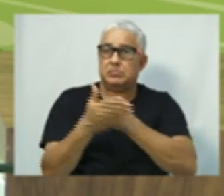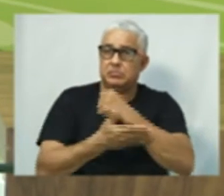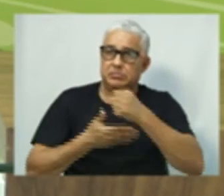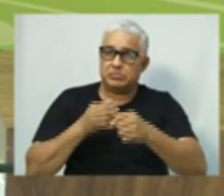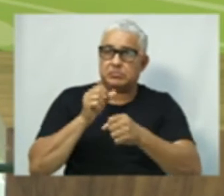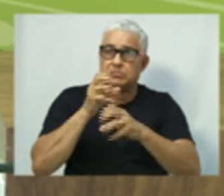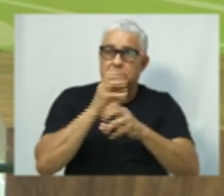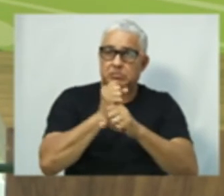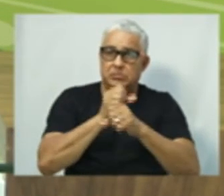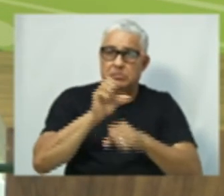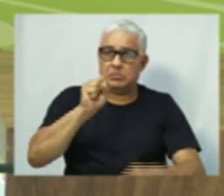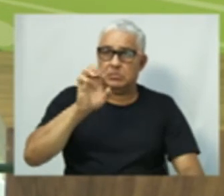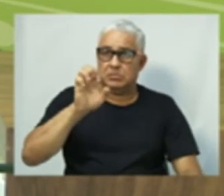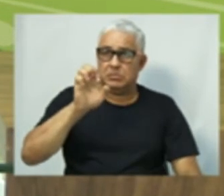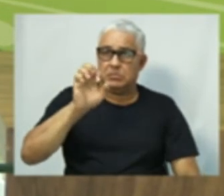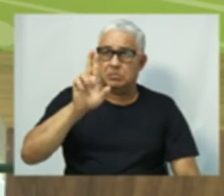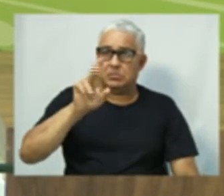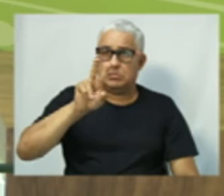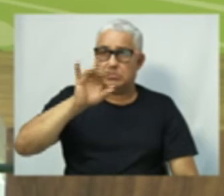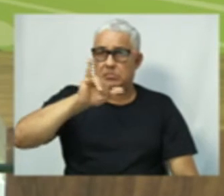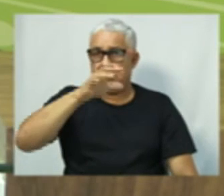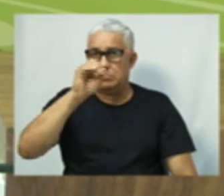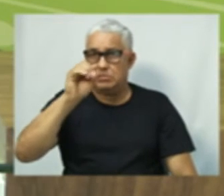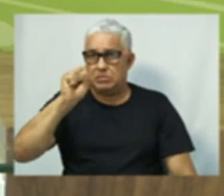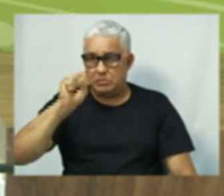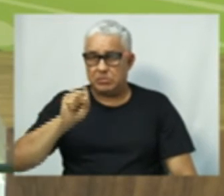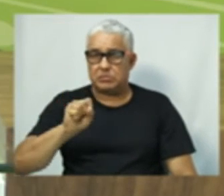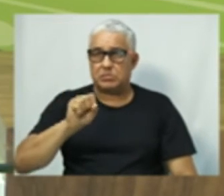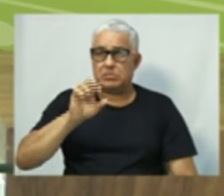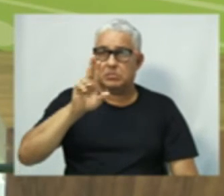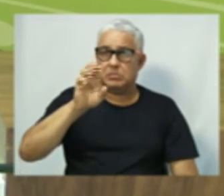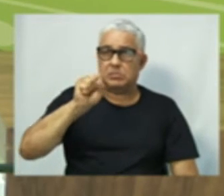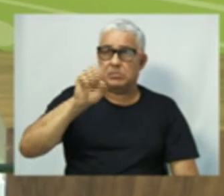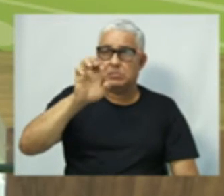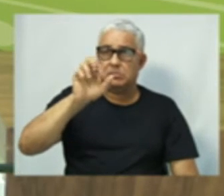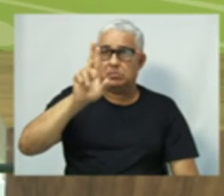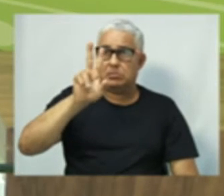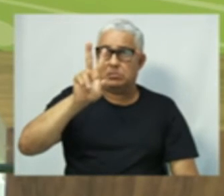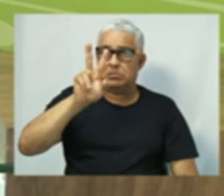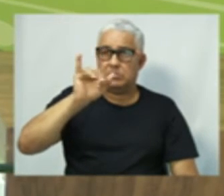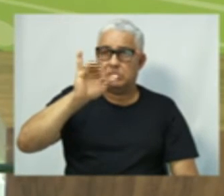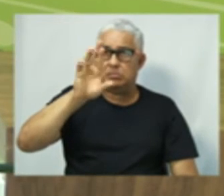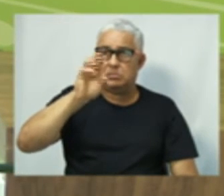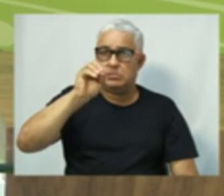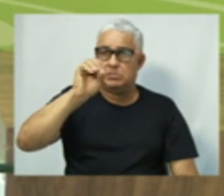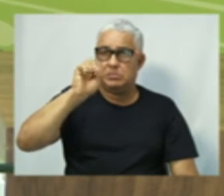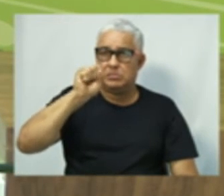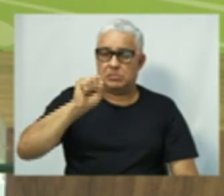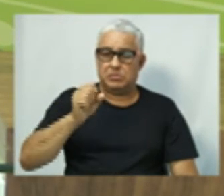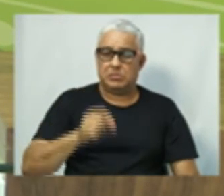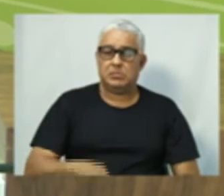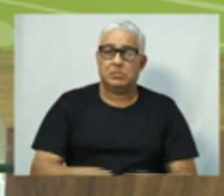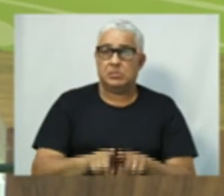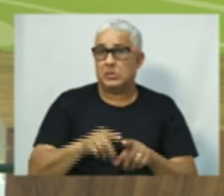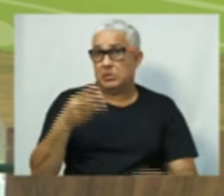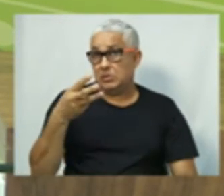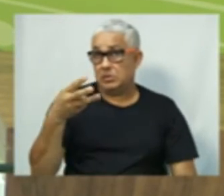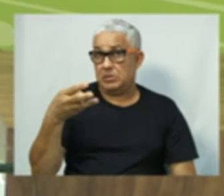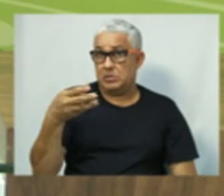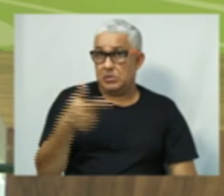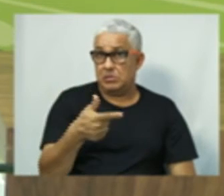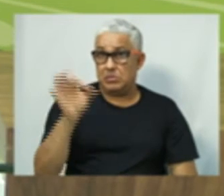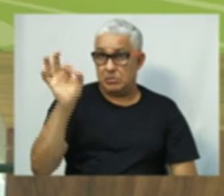de serviços, no caso, para calcular a contribuição social sobre o lucro é 32%. E o